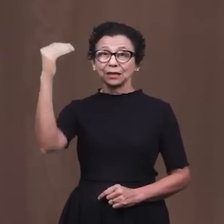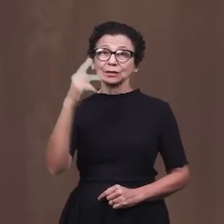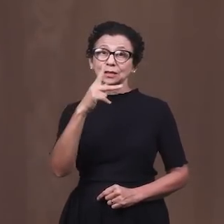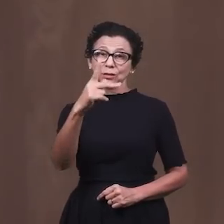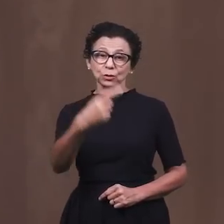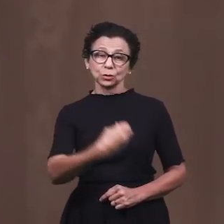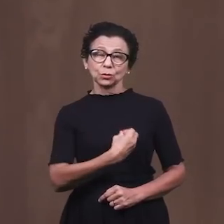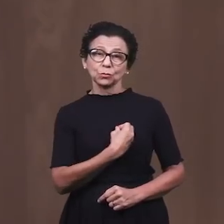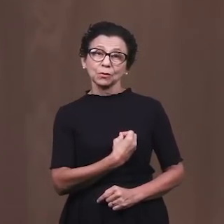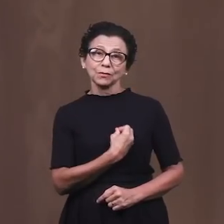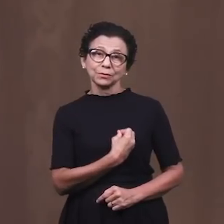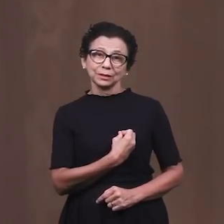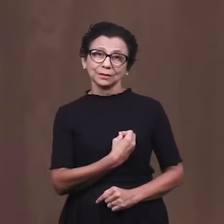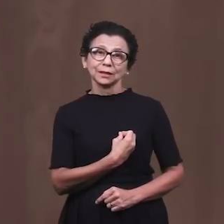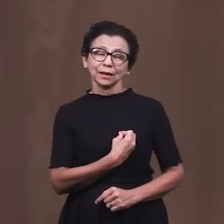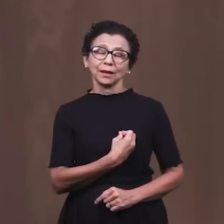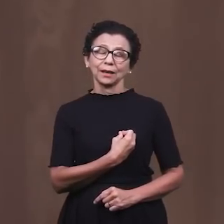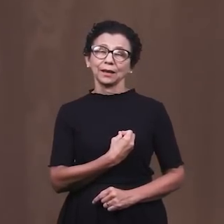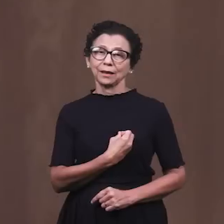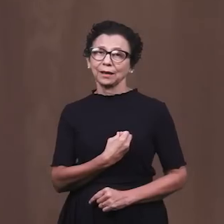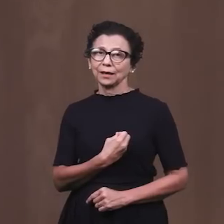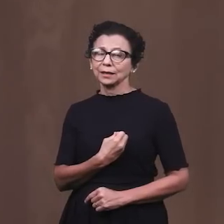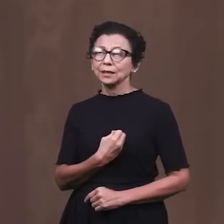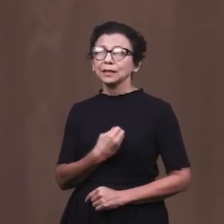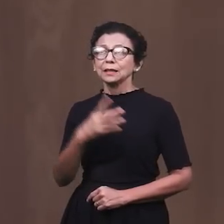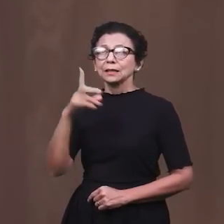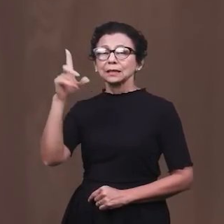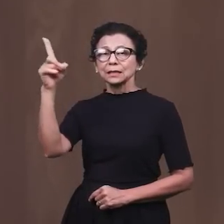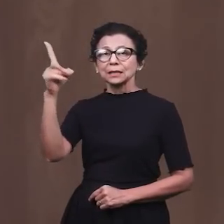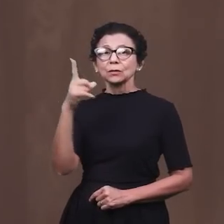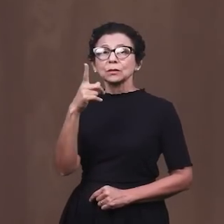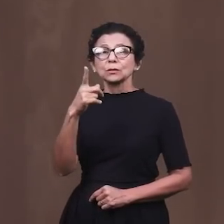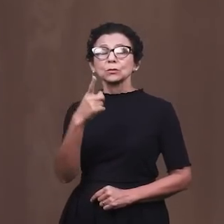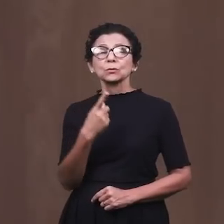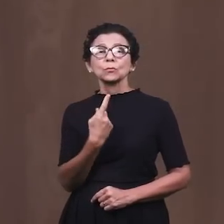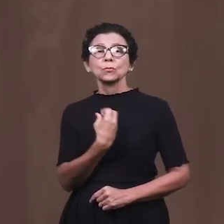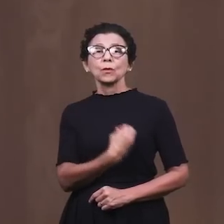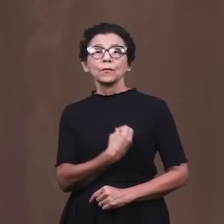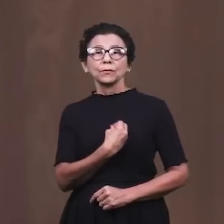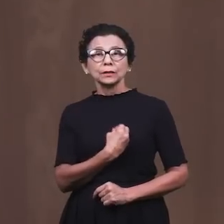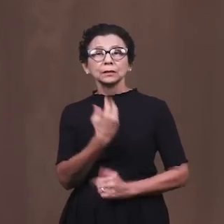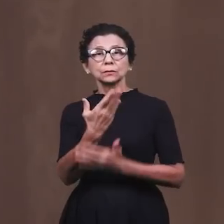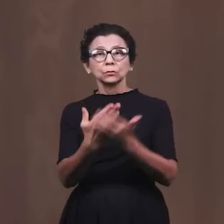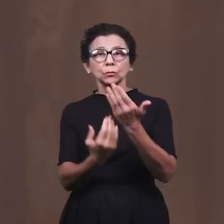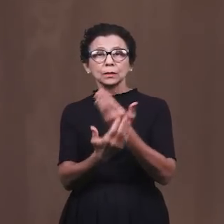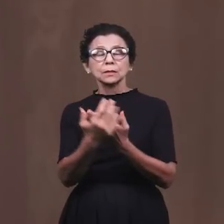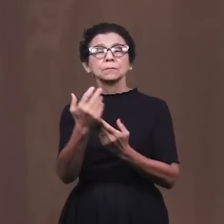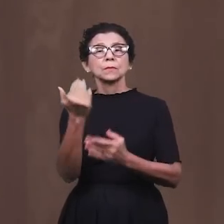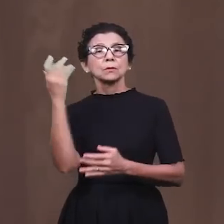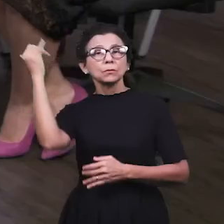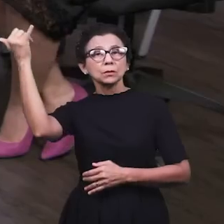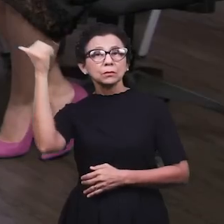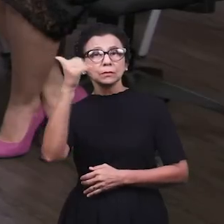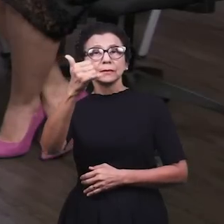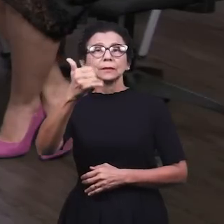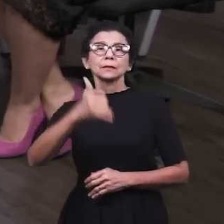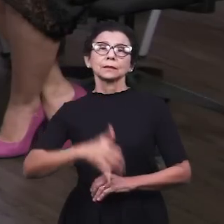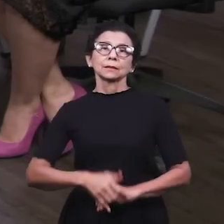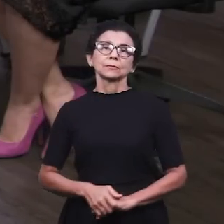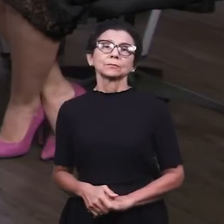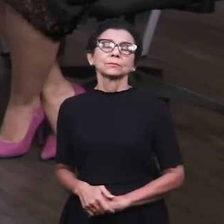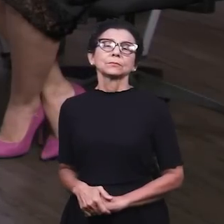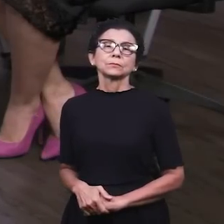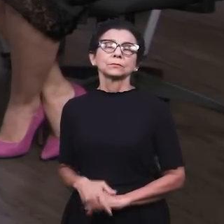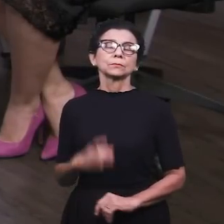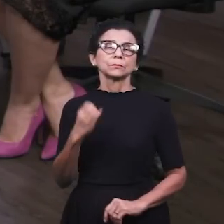sua vida. Você seja um instrumento nas mãos do Senhor para que Deus possa falar pela sua boca e pelo seu coração. Então,